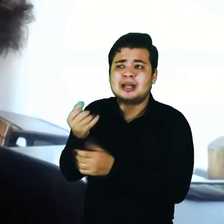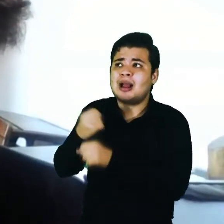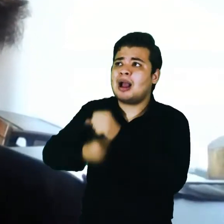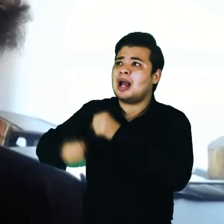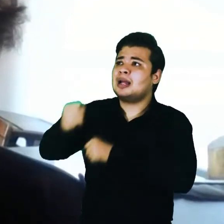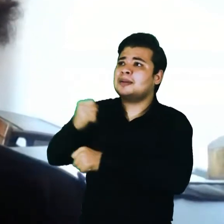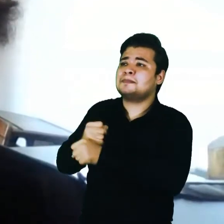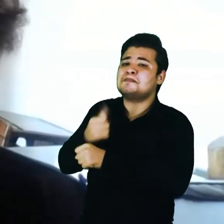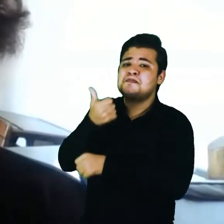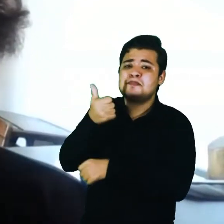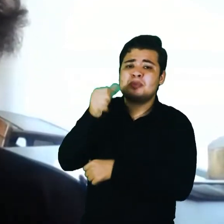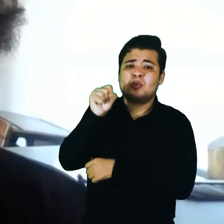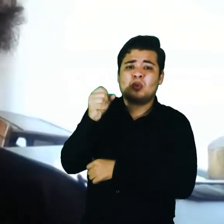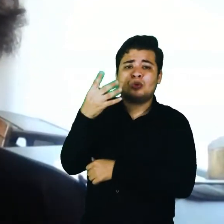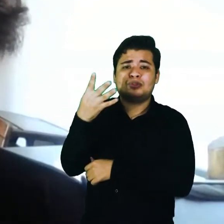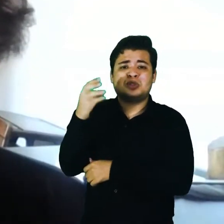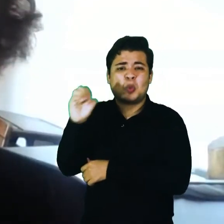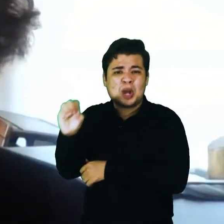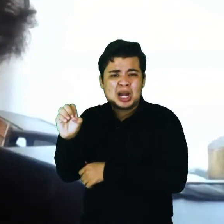de